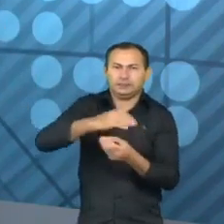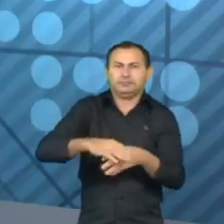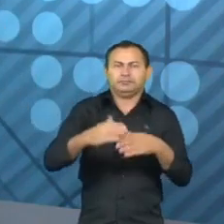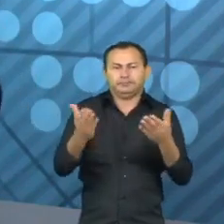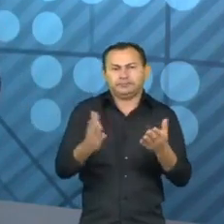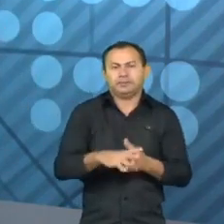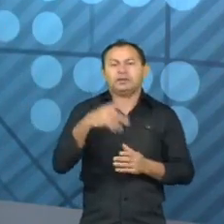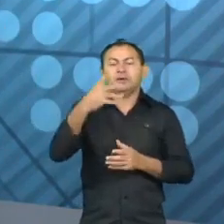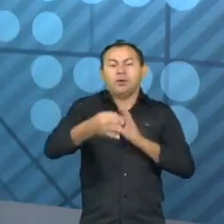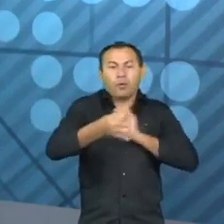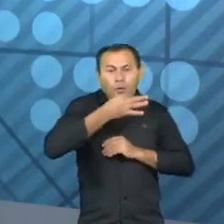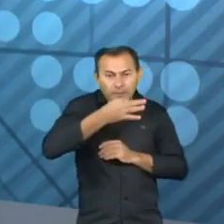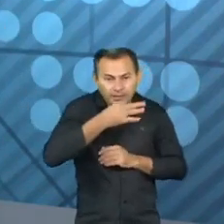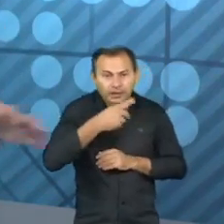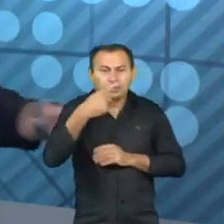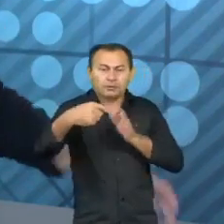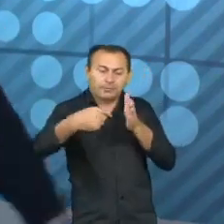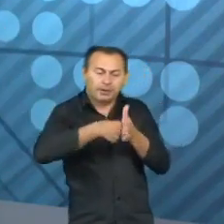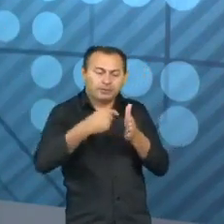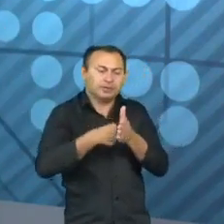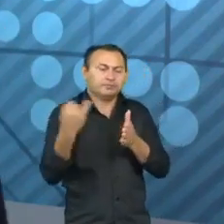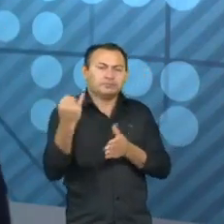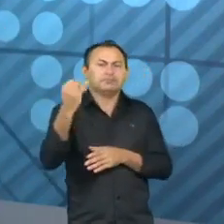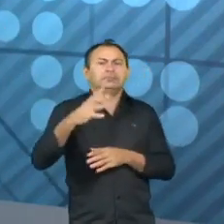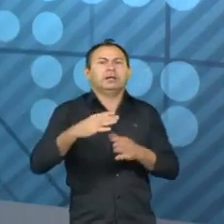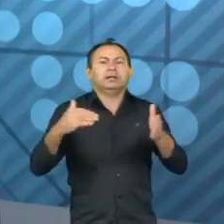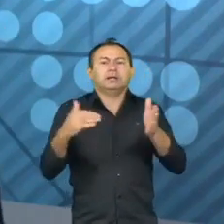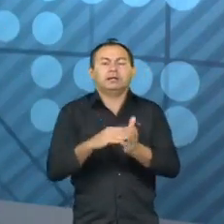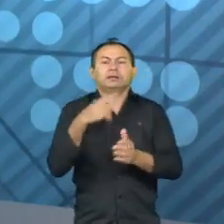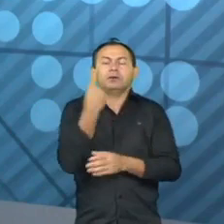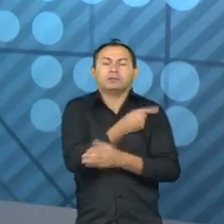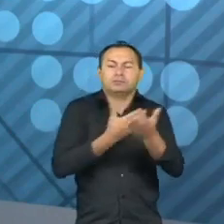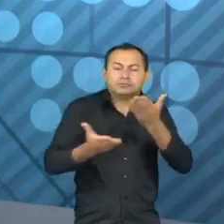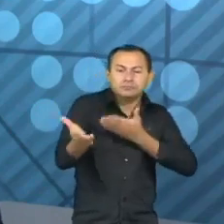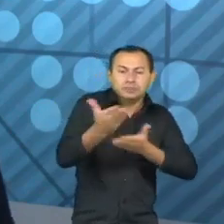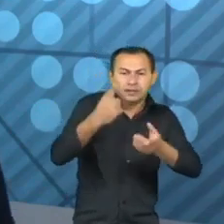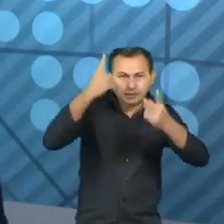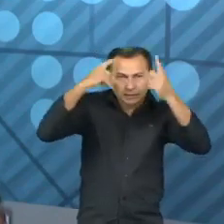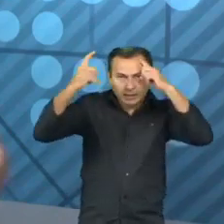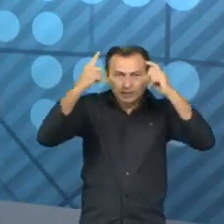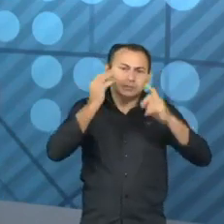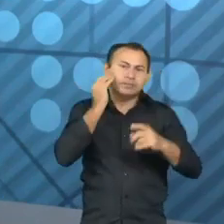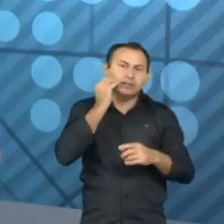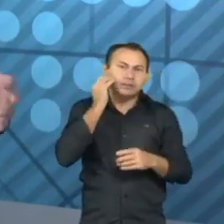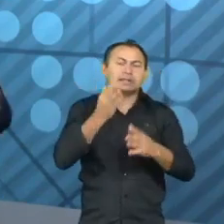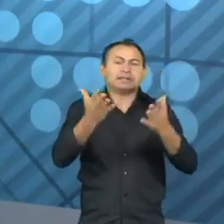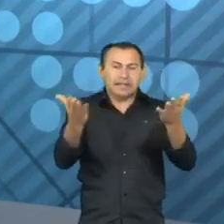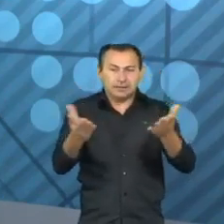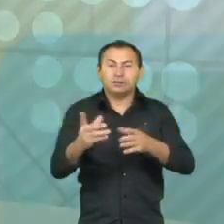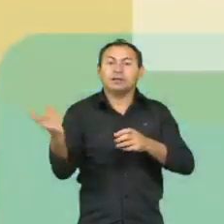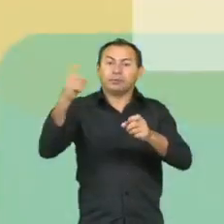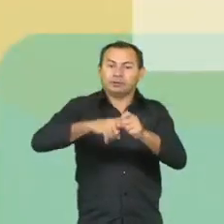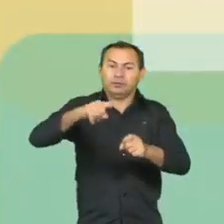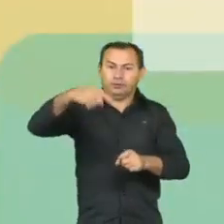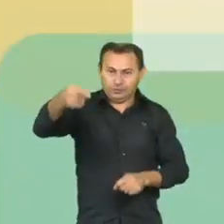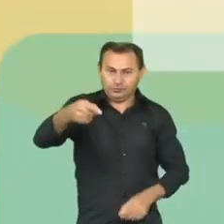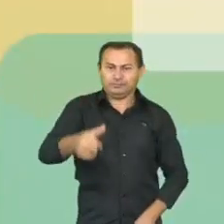o seu comentário, a sua pergunta são essenciais para esse momento, até para a nossa troca de ideias e experiências. Já eu volto.